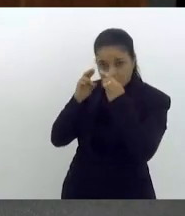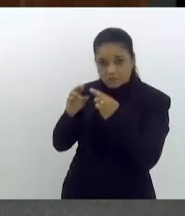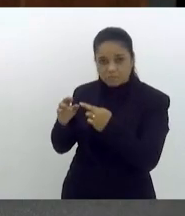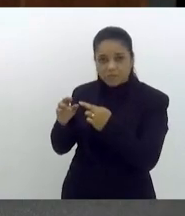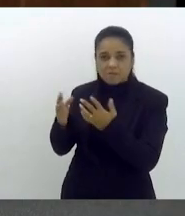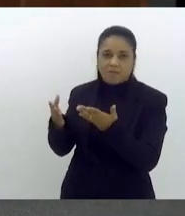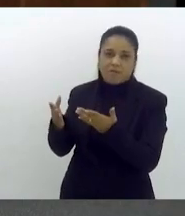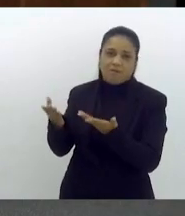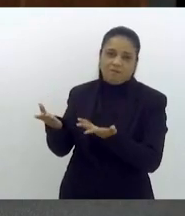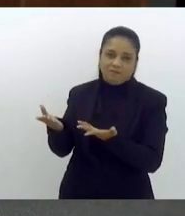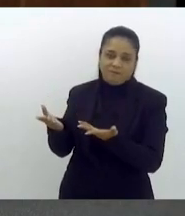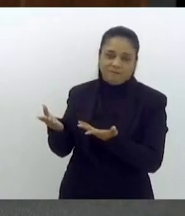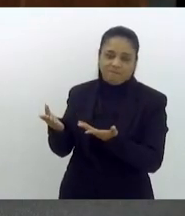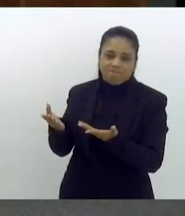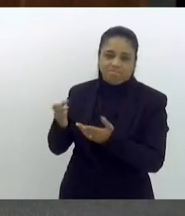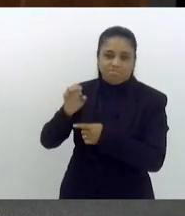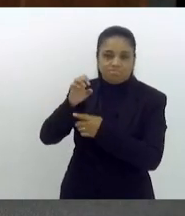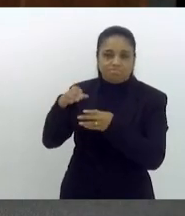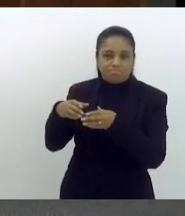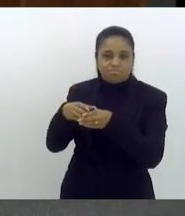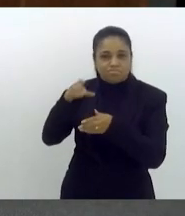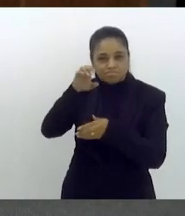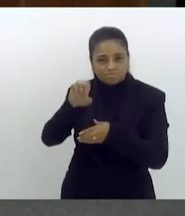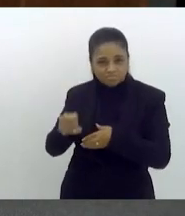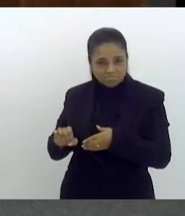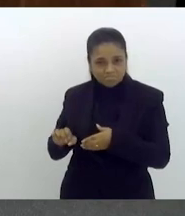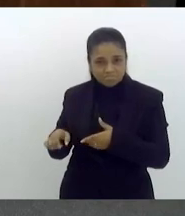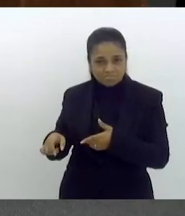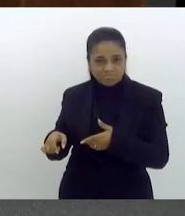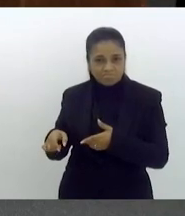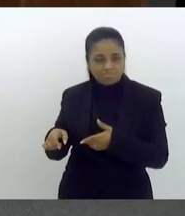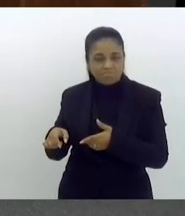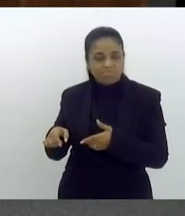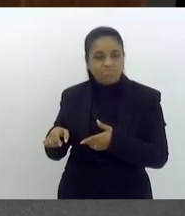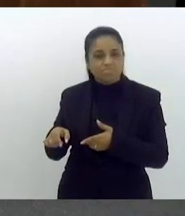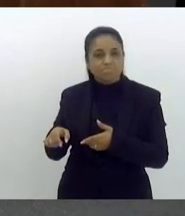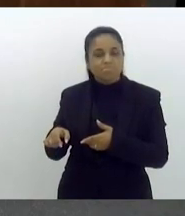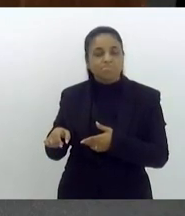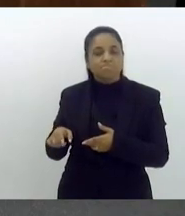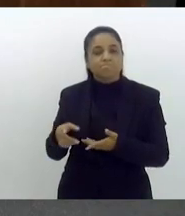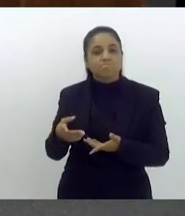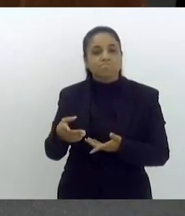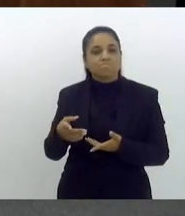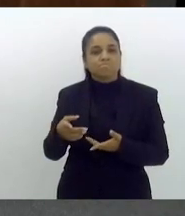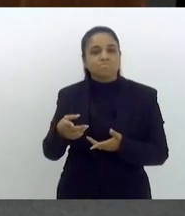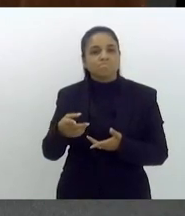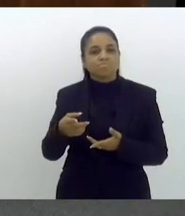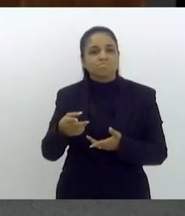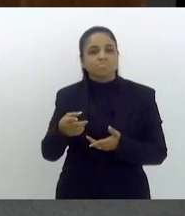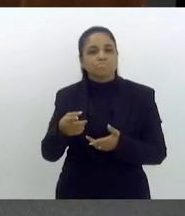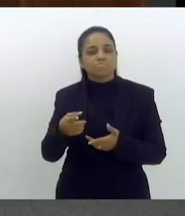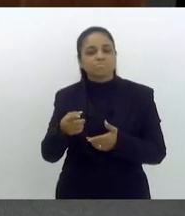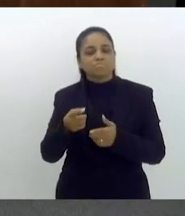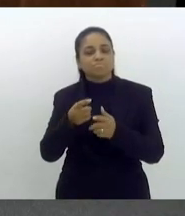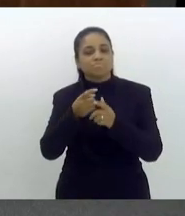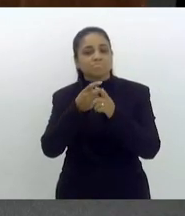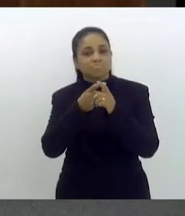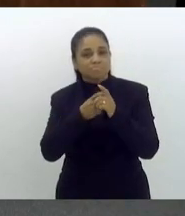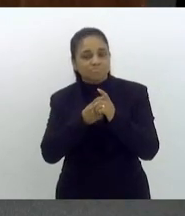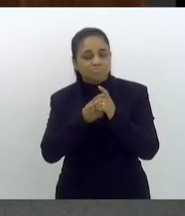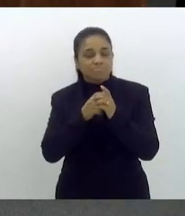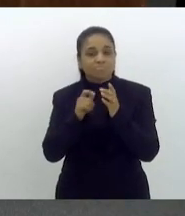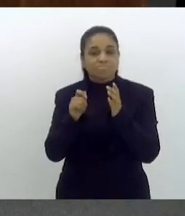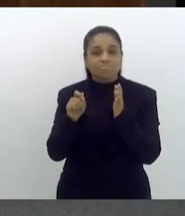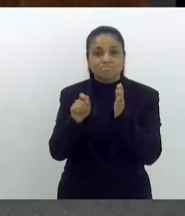de esquerda eu acho que a gente deveria ver esses dependentes químicos como irmãos